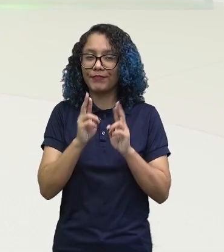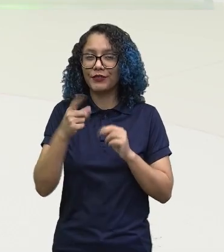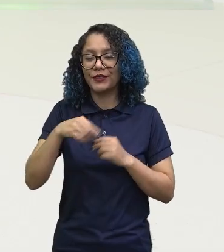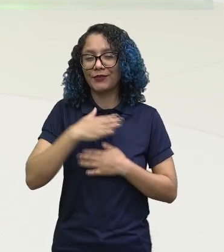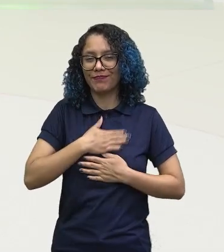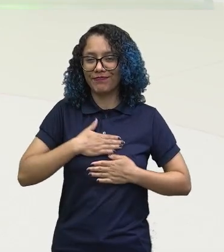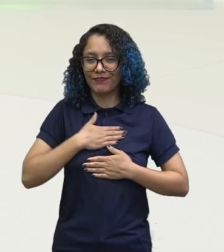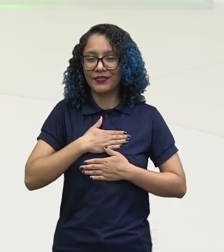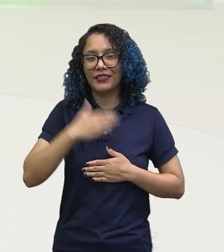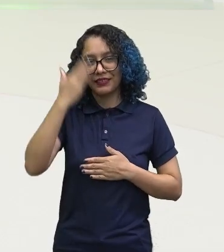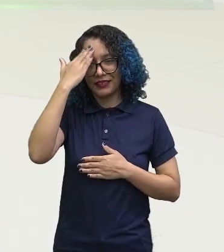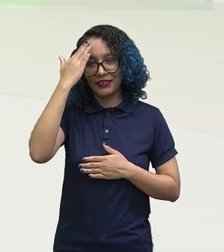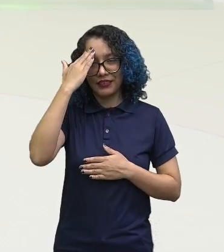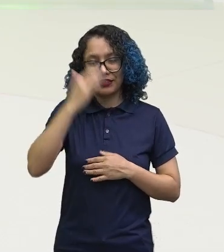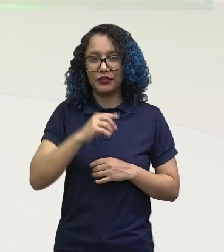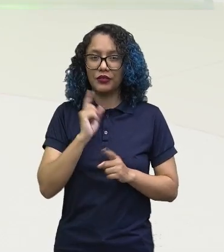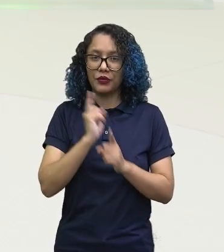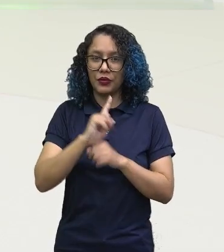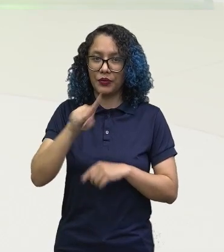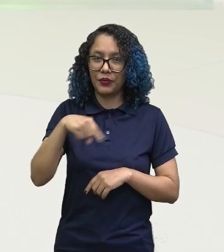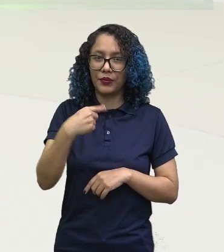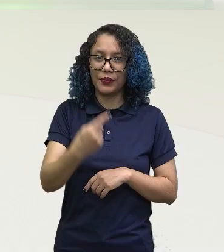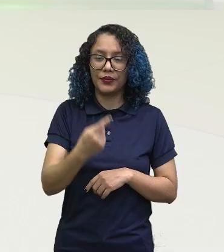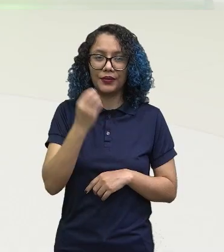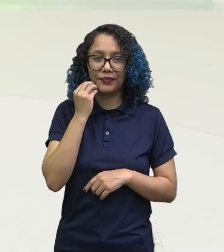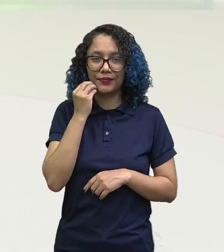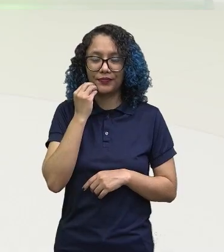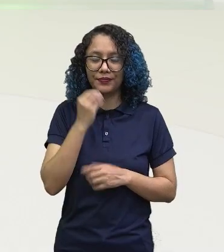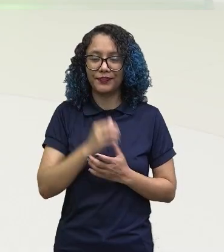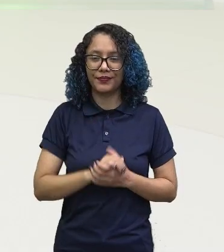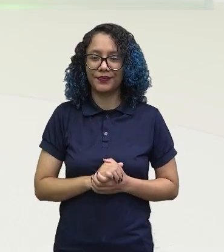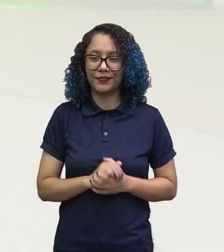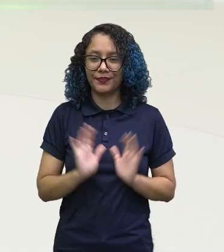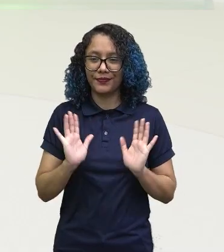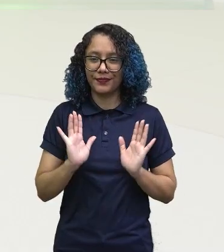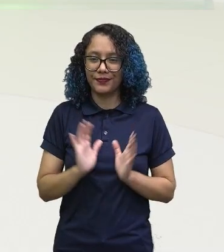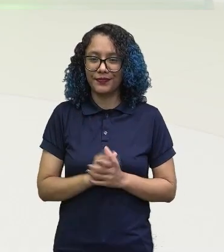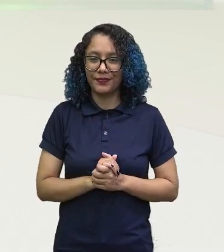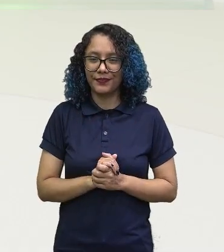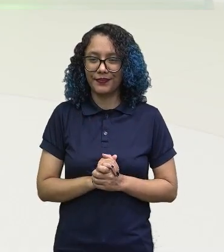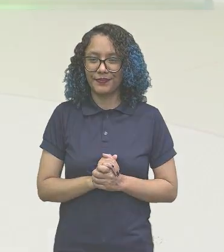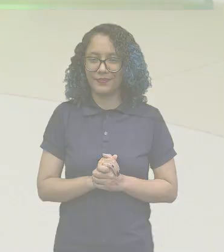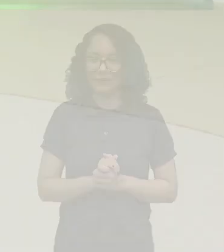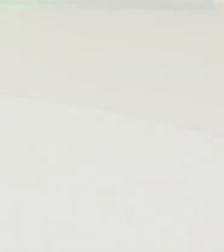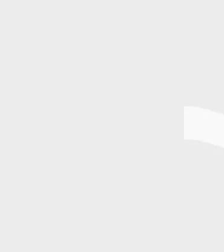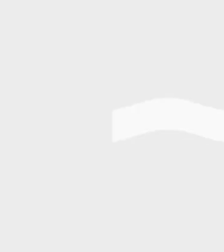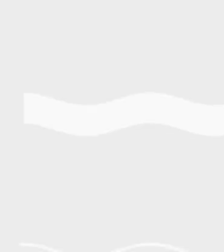tenham gostado, entendido, e a gente se encontra aqui numa próxima oportunidade. Tchau!